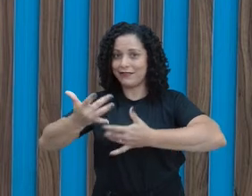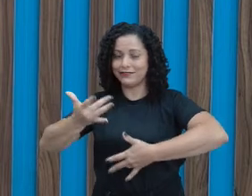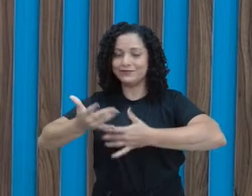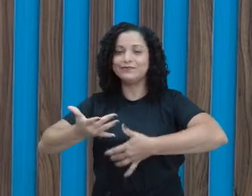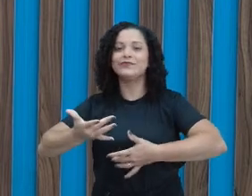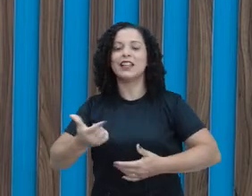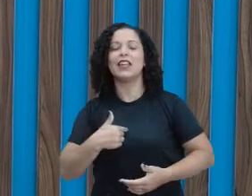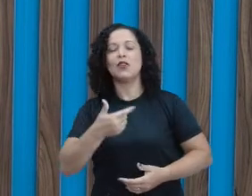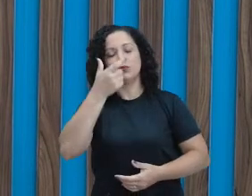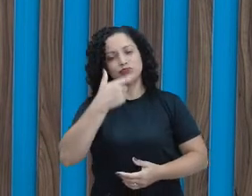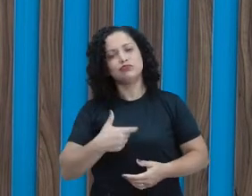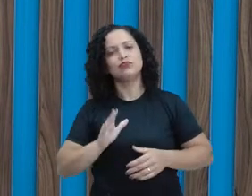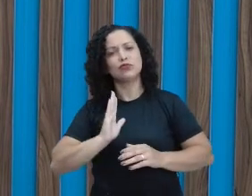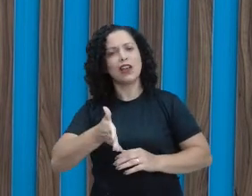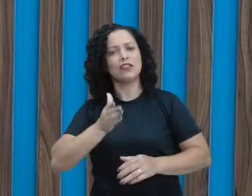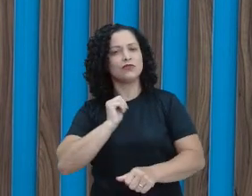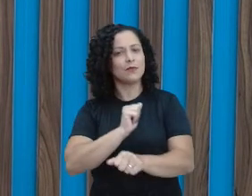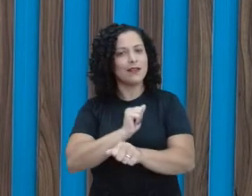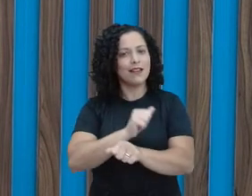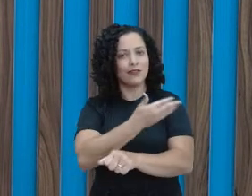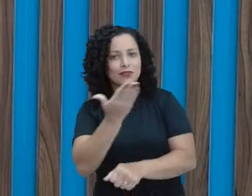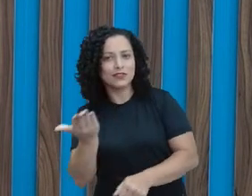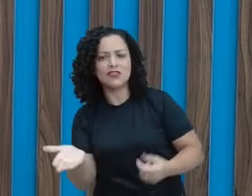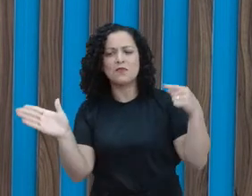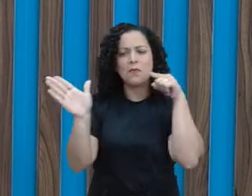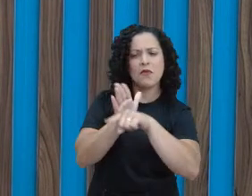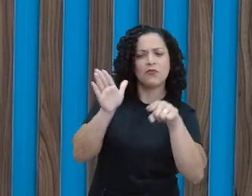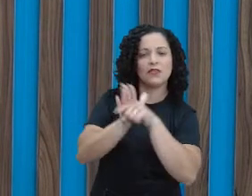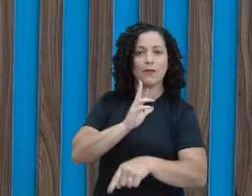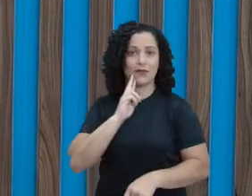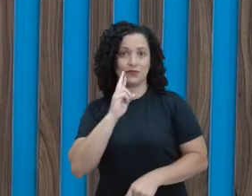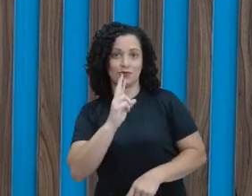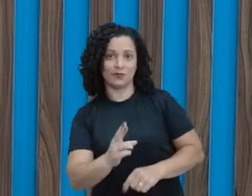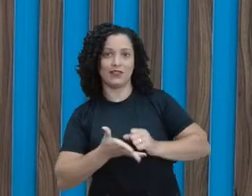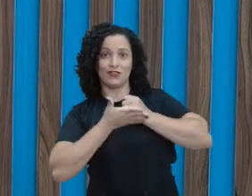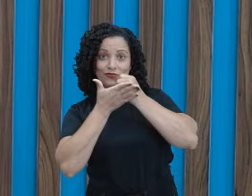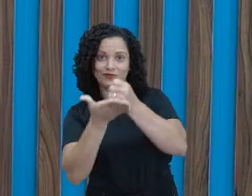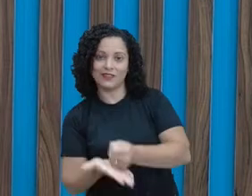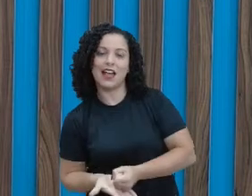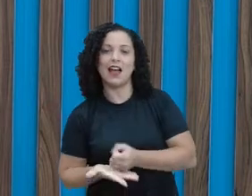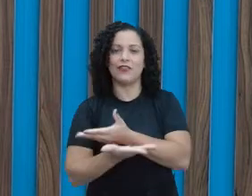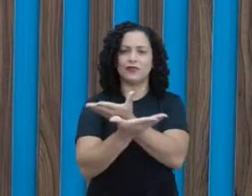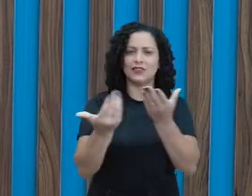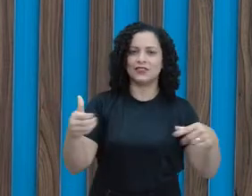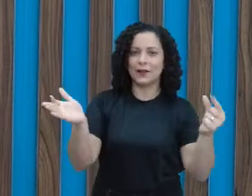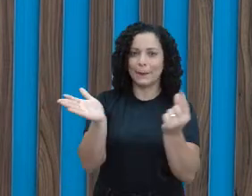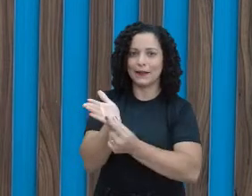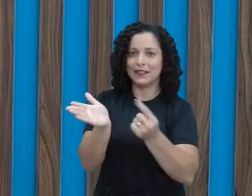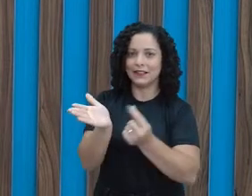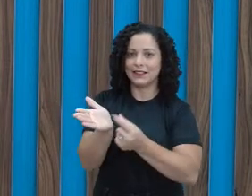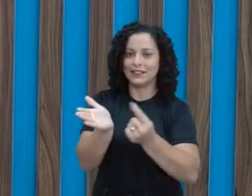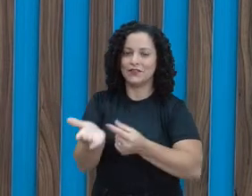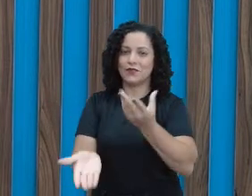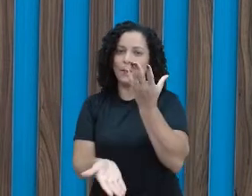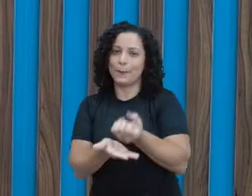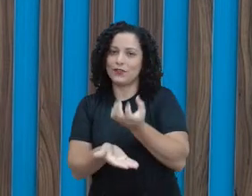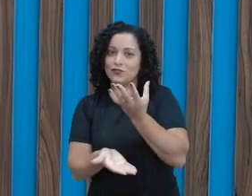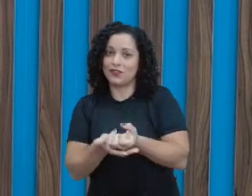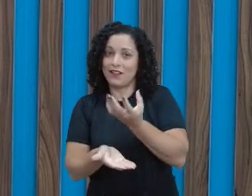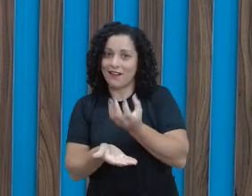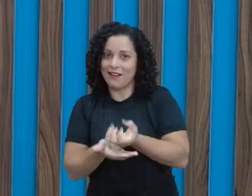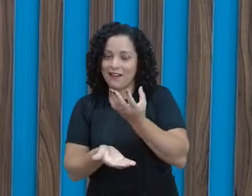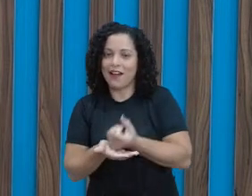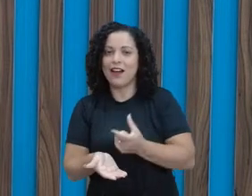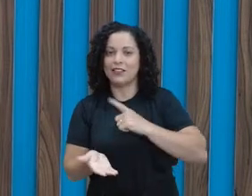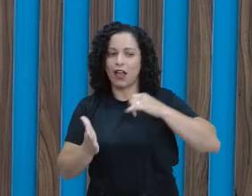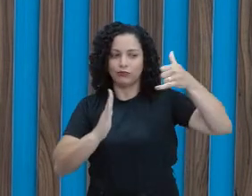atendendo vocês, para termos essa interação. Baixem o aplicativo aí, como a professora Isabel falou. Quem tem Android, está aí o